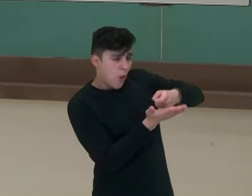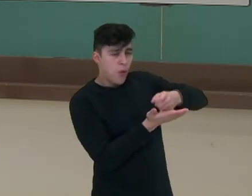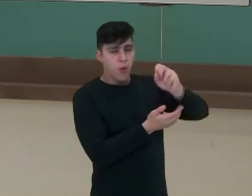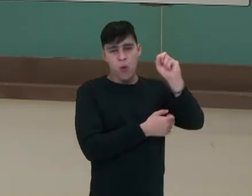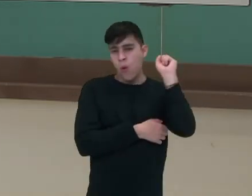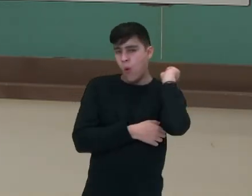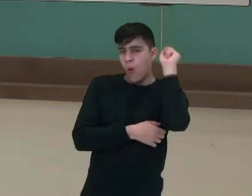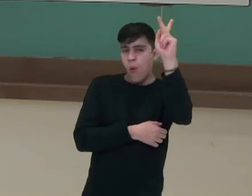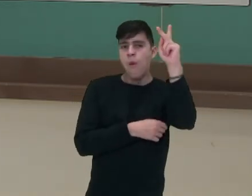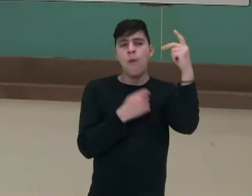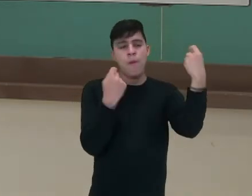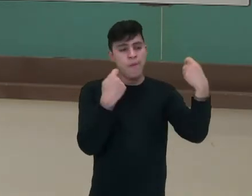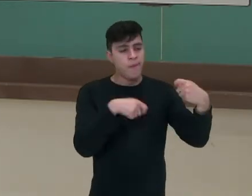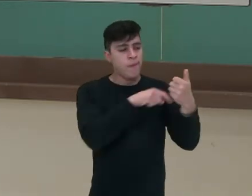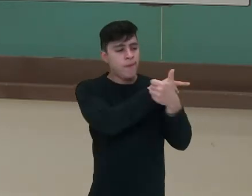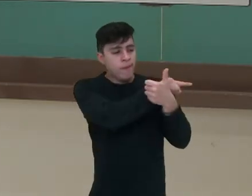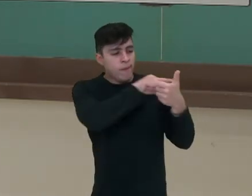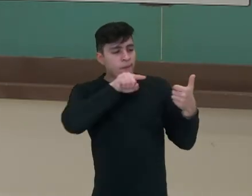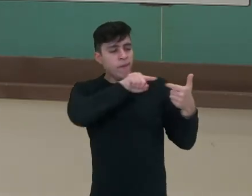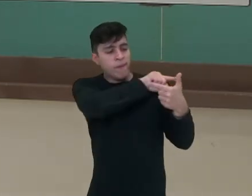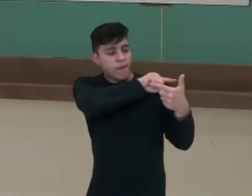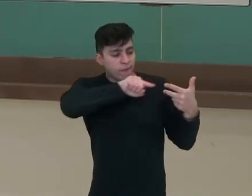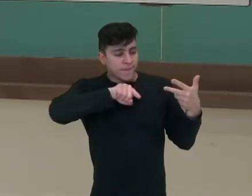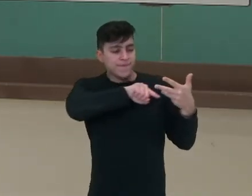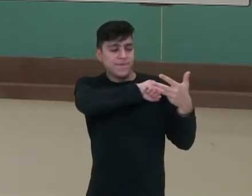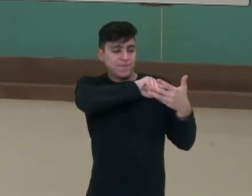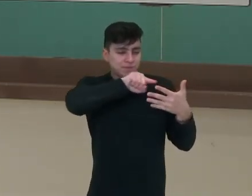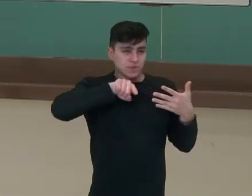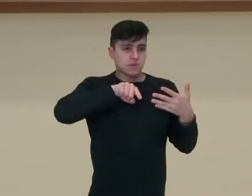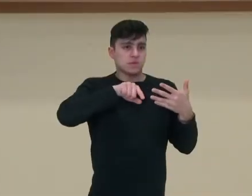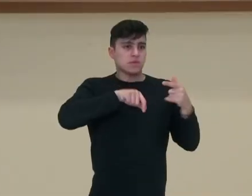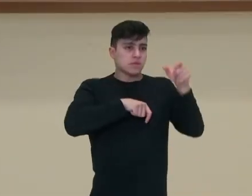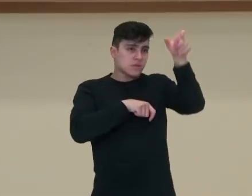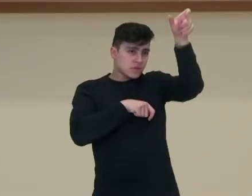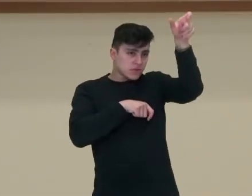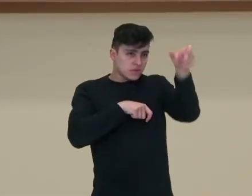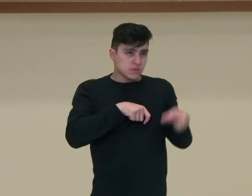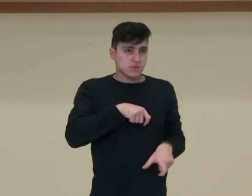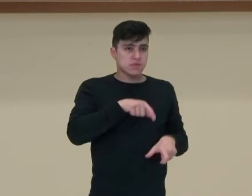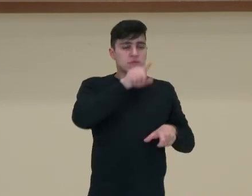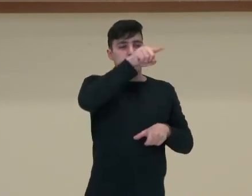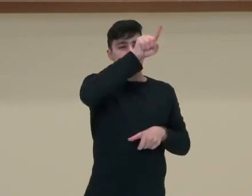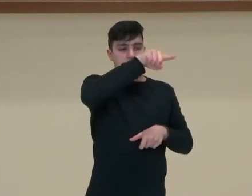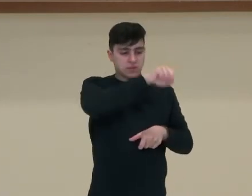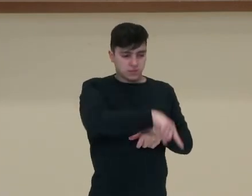convencional tem que ter o pentagrama, tem que ter as cinco linhas, né? Tem que ter a linha de divisão ali do